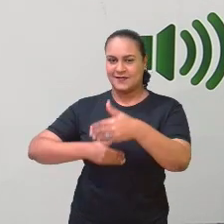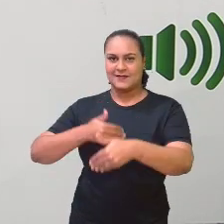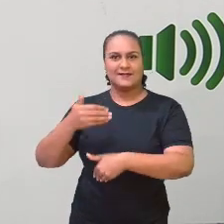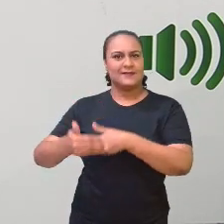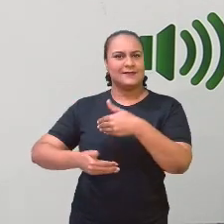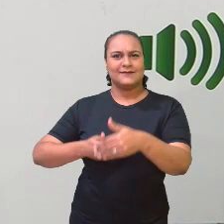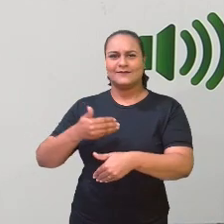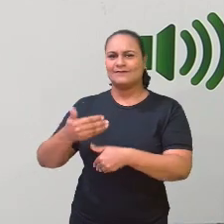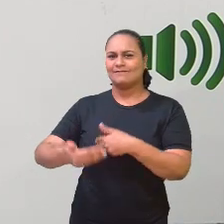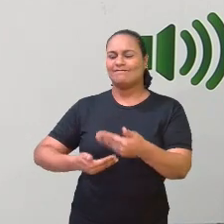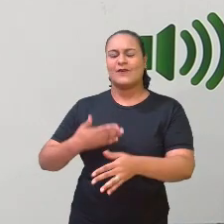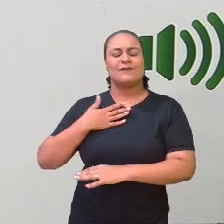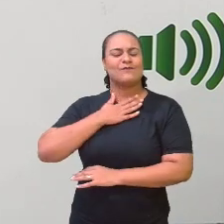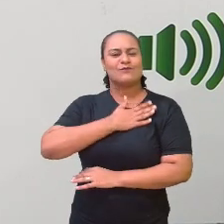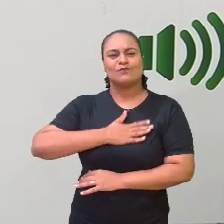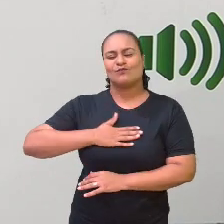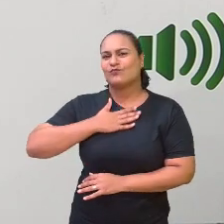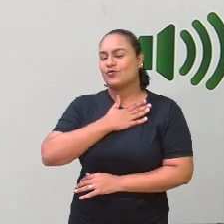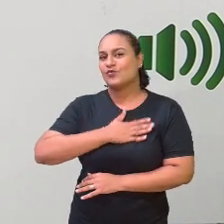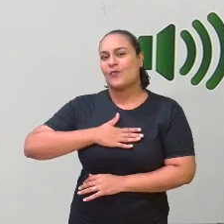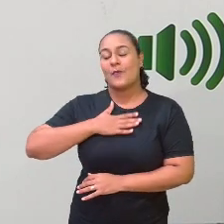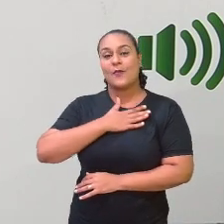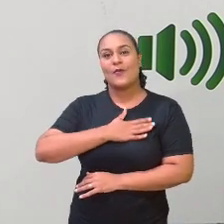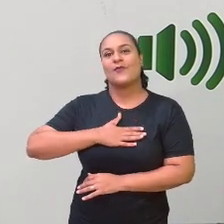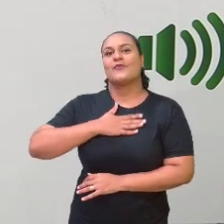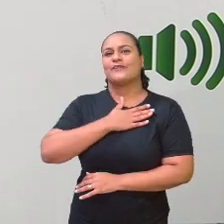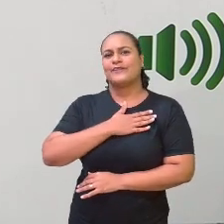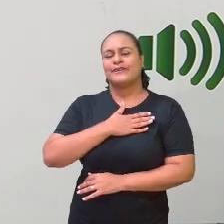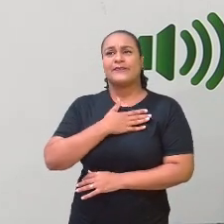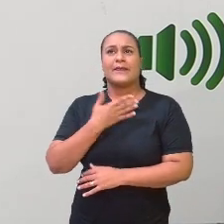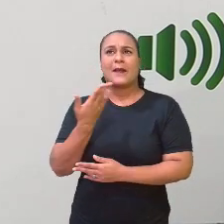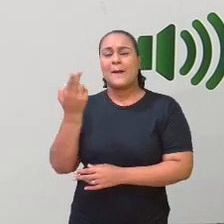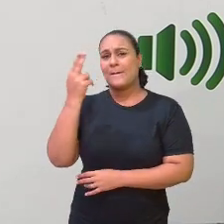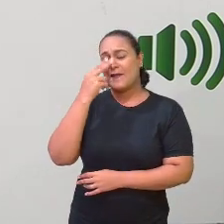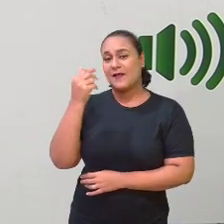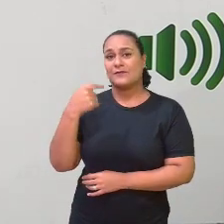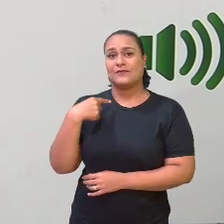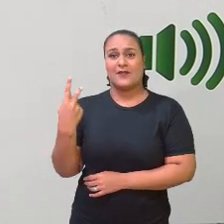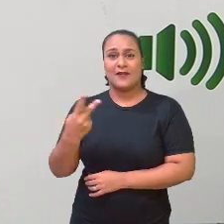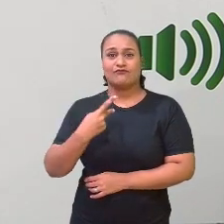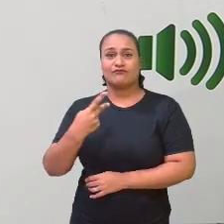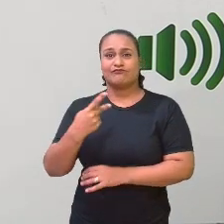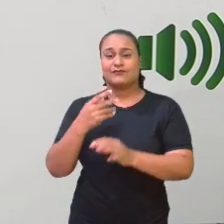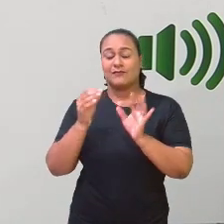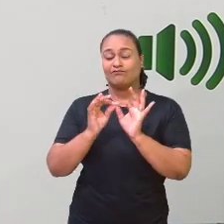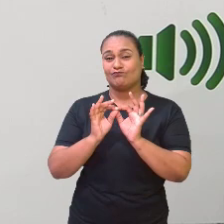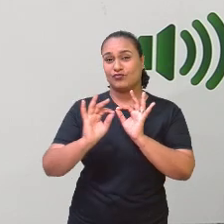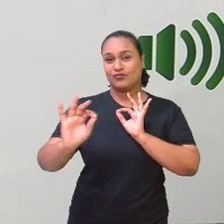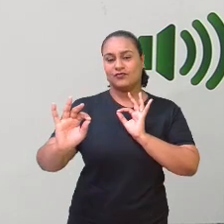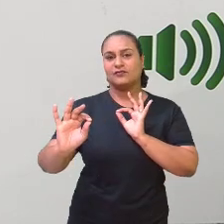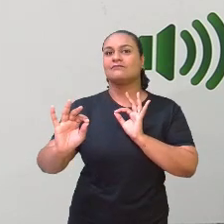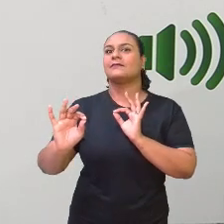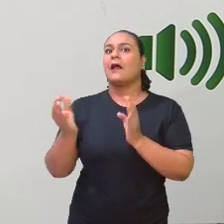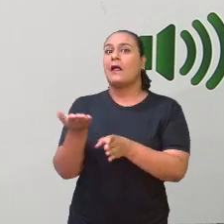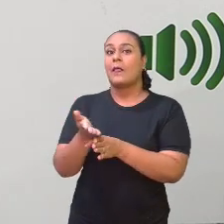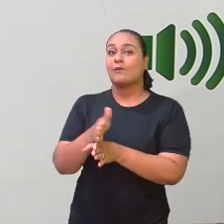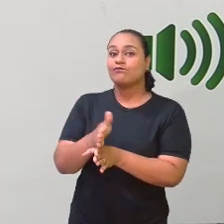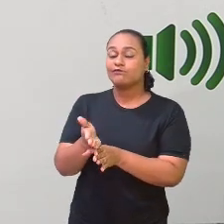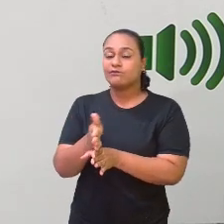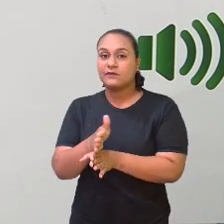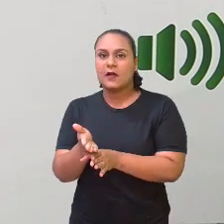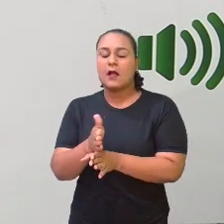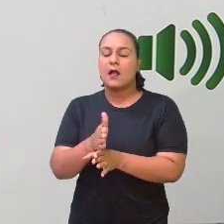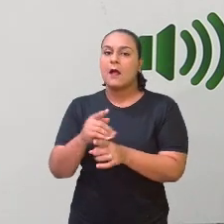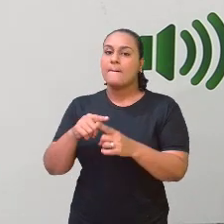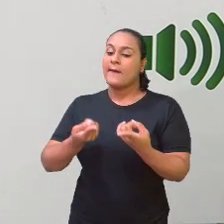um privilégio estar com vocês, mesmo de forma distante, né? Mesmo de forma híbrida, mas nós